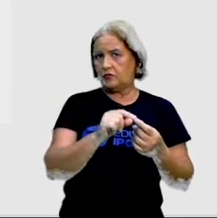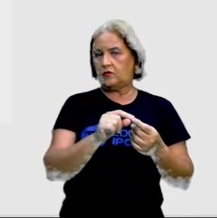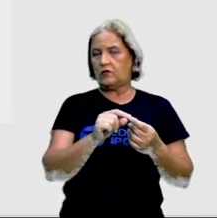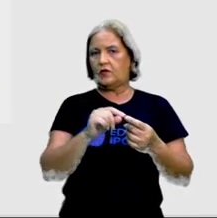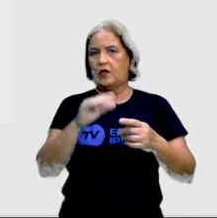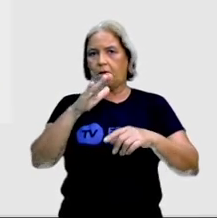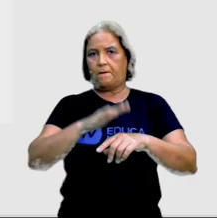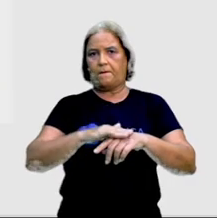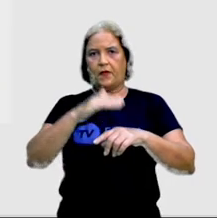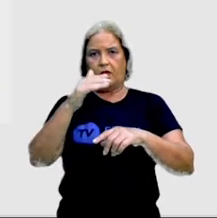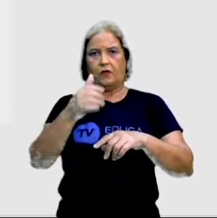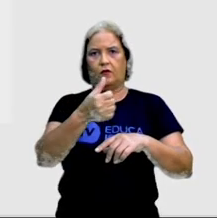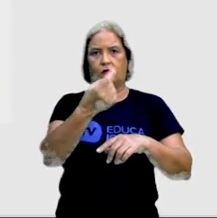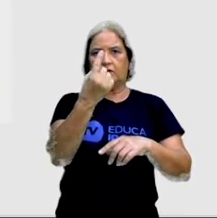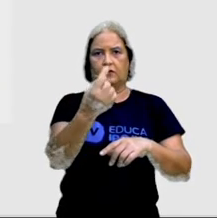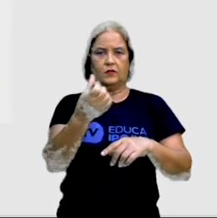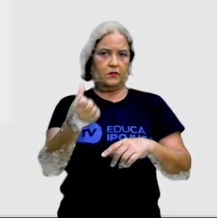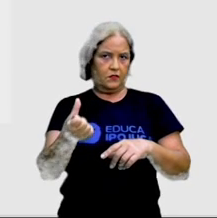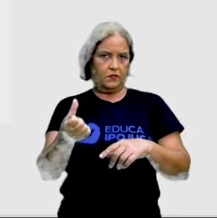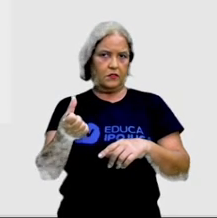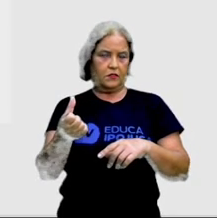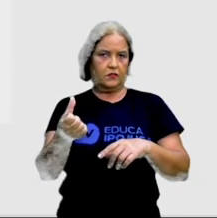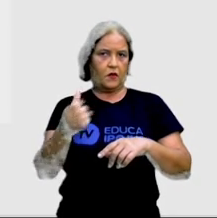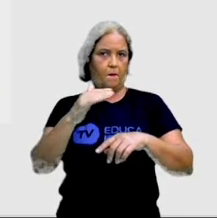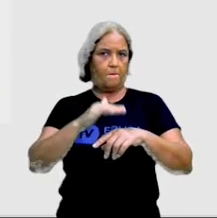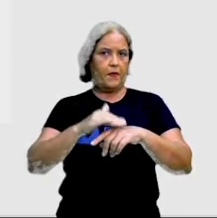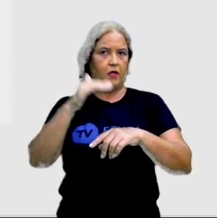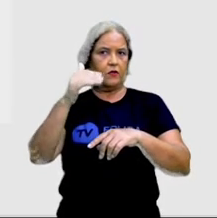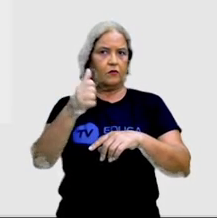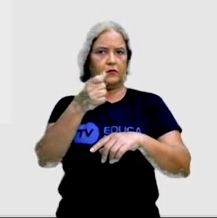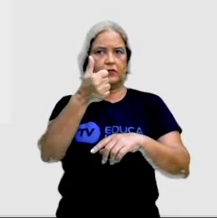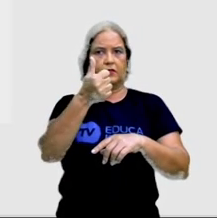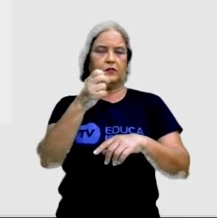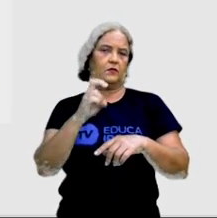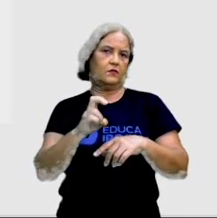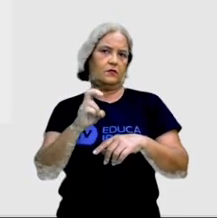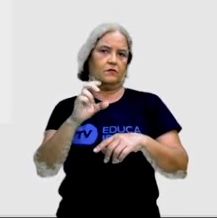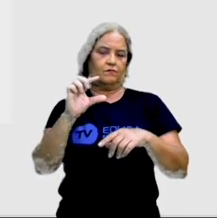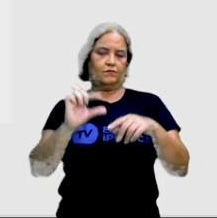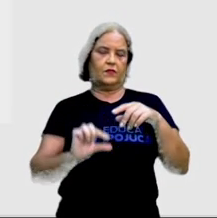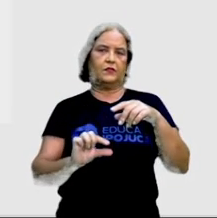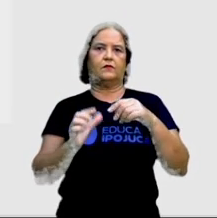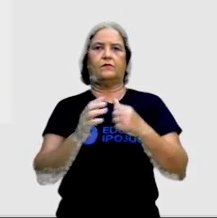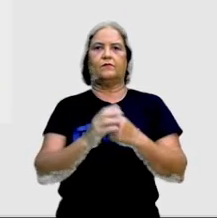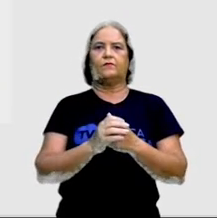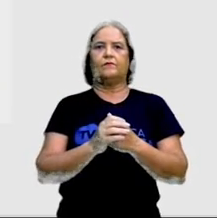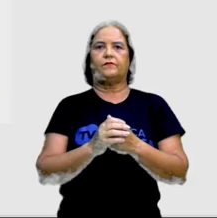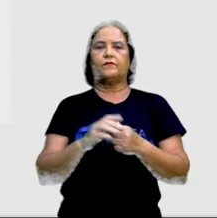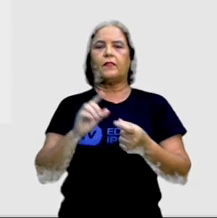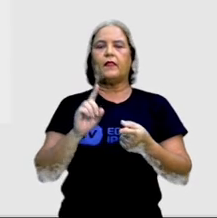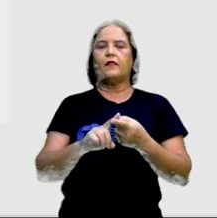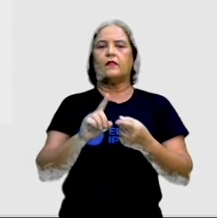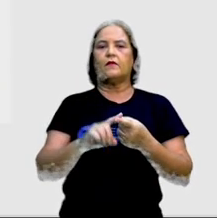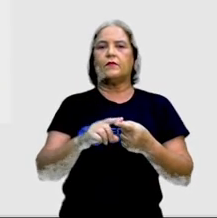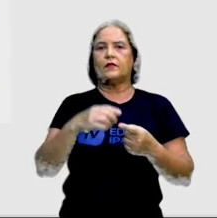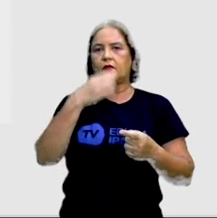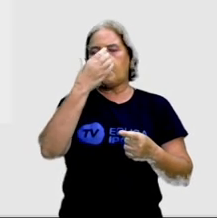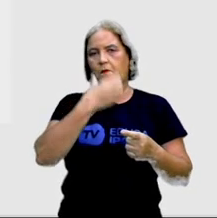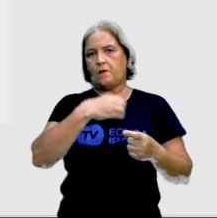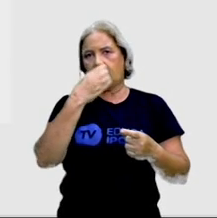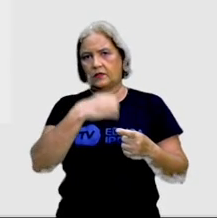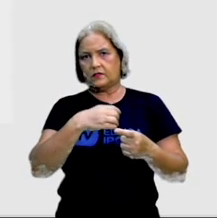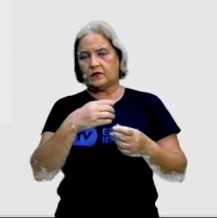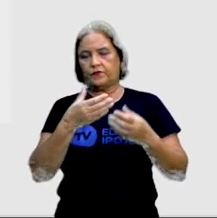16 é maior que o numeral 15 nós temos aqui ainda também algumas maçãs